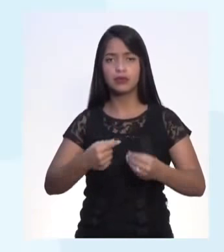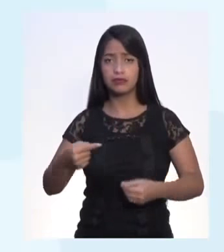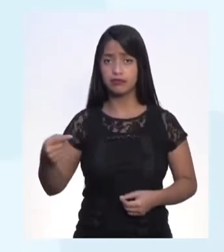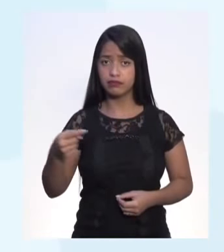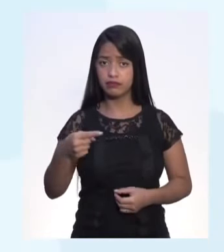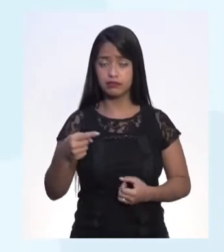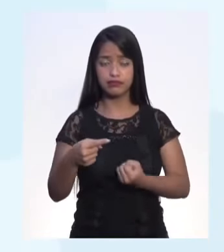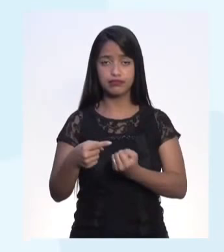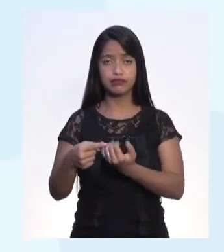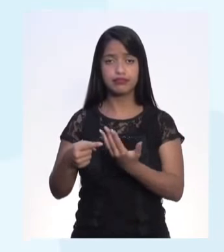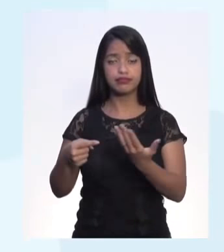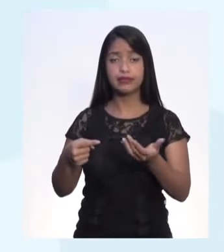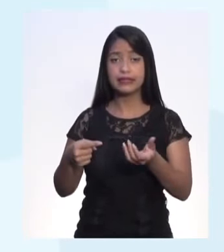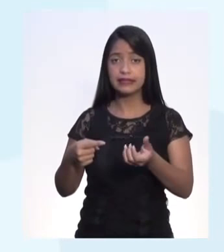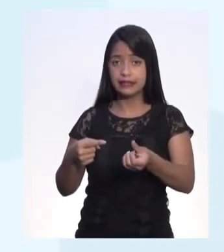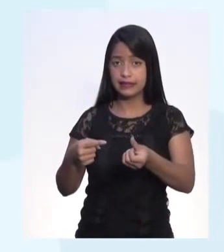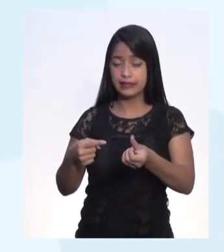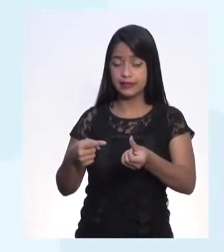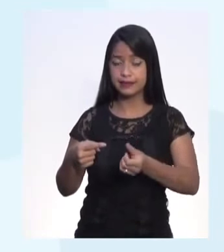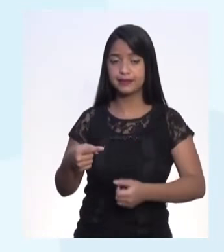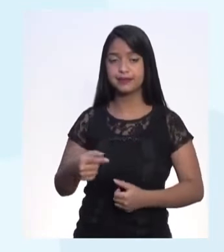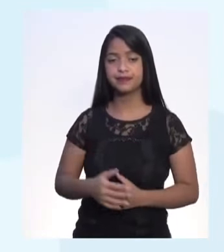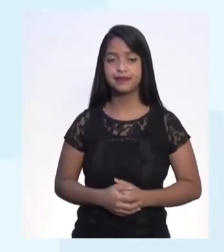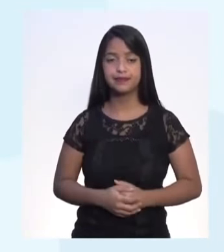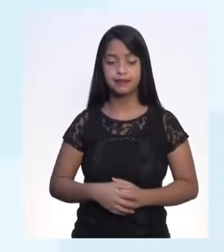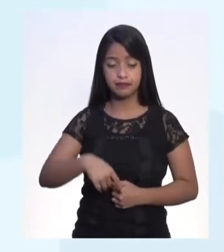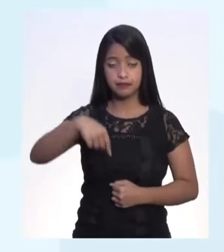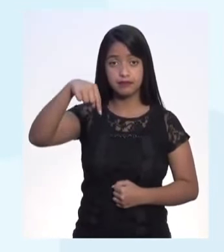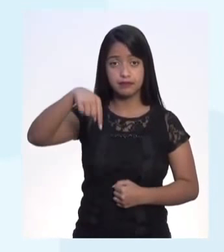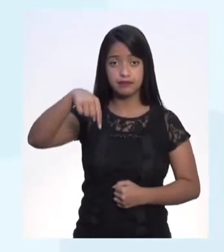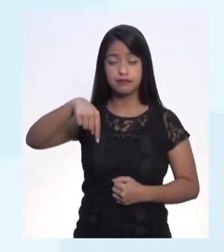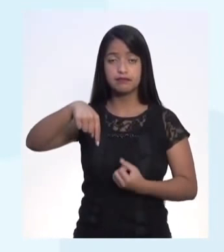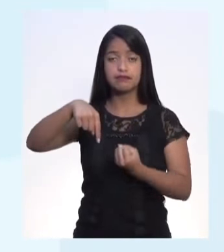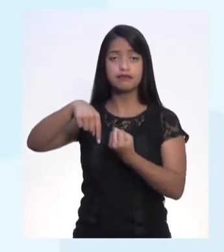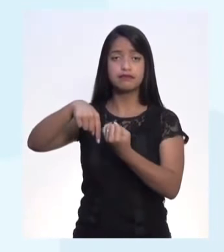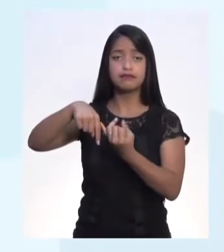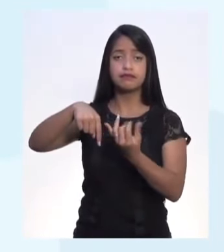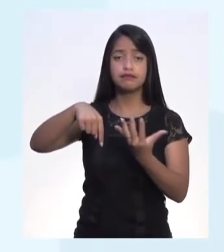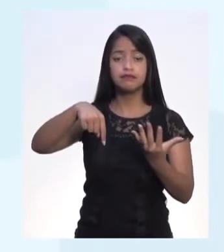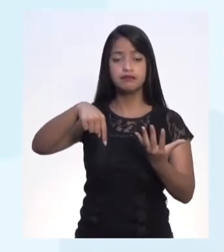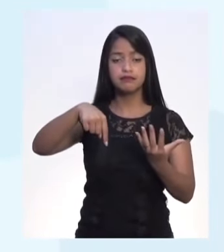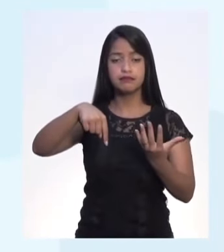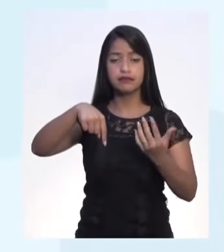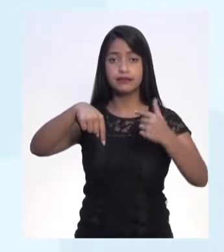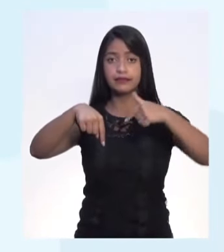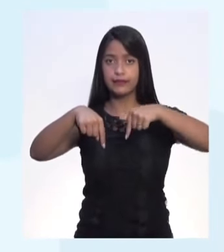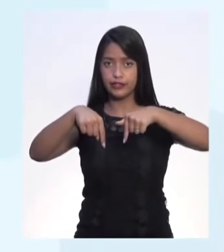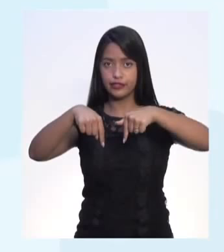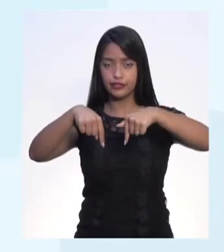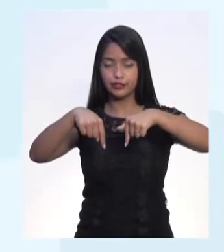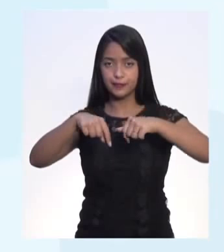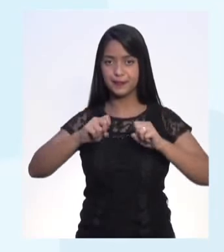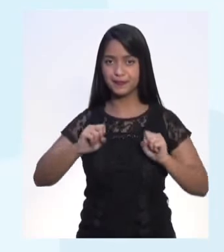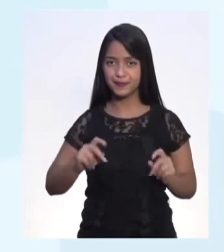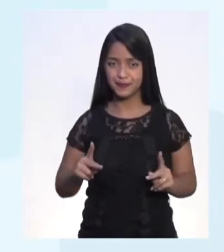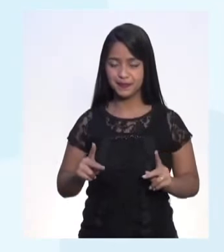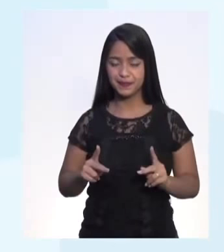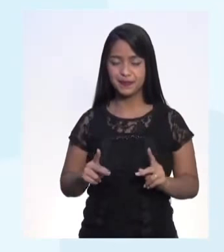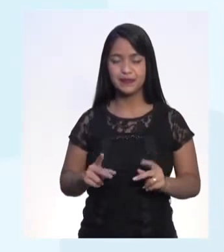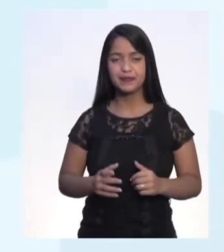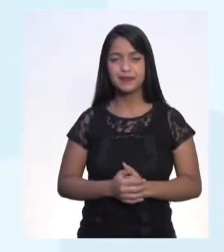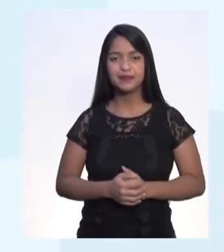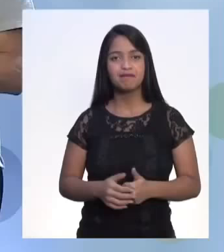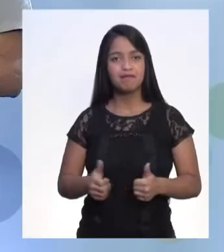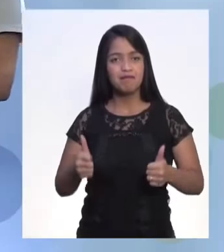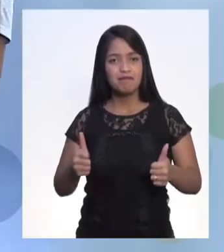cinco seis representando 10 e aqui naturalmente uma duas três quatro cinco seis sete beleza até